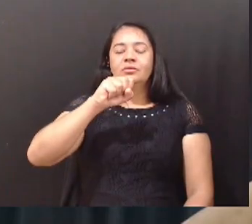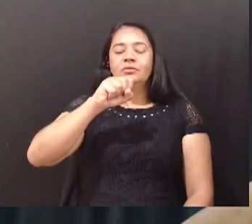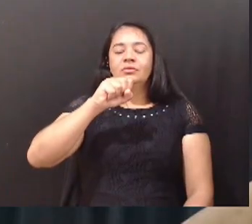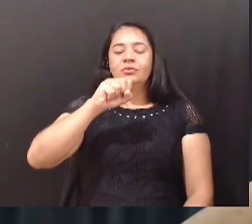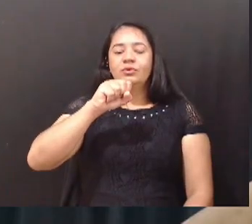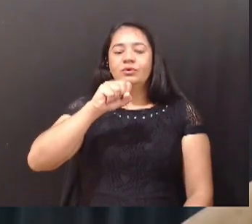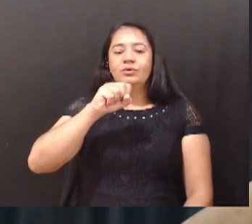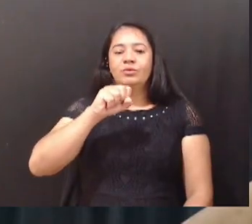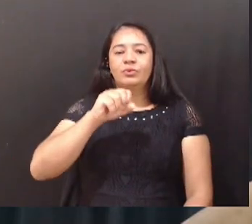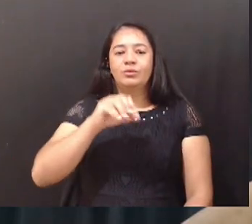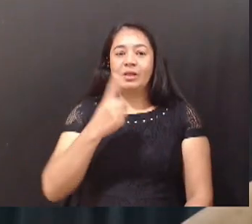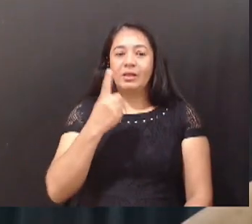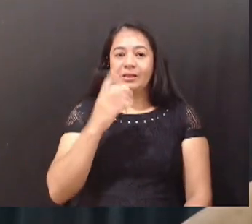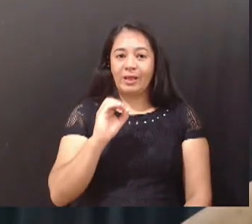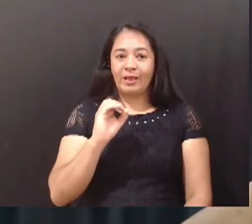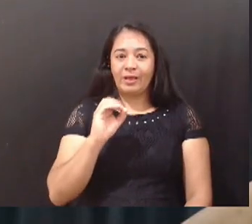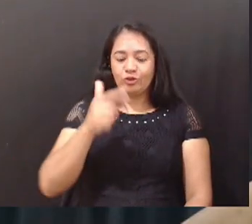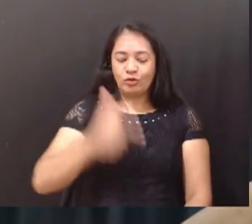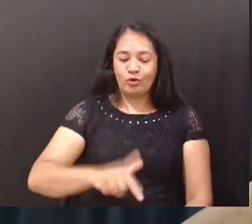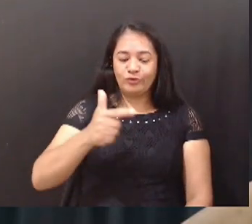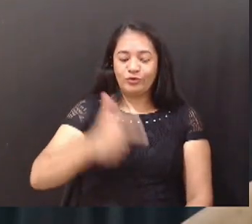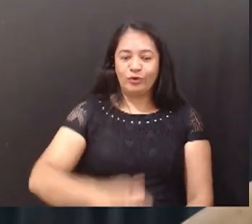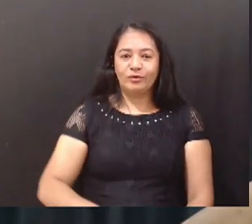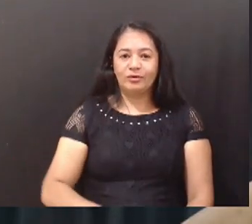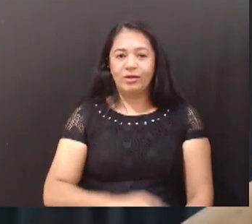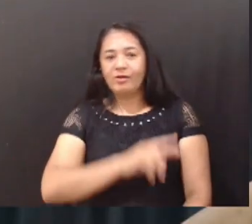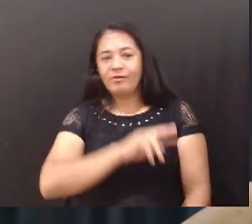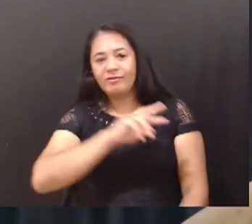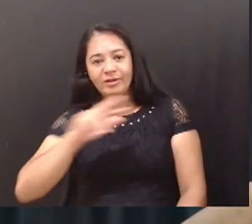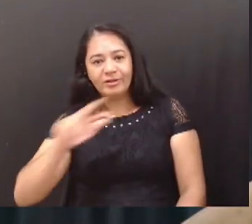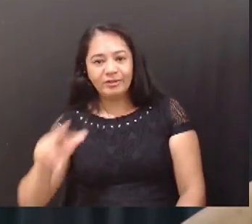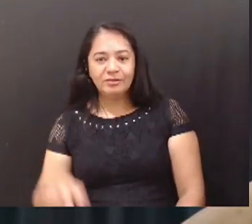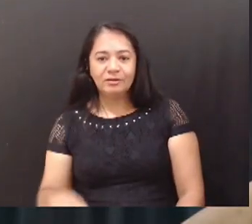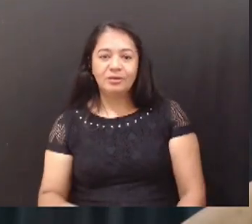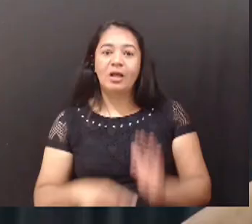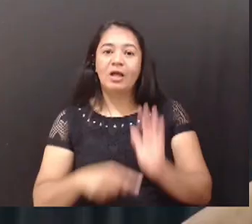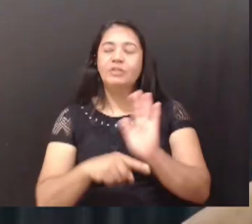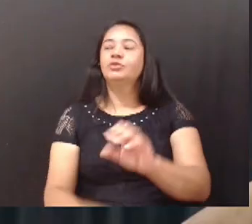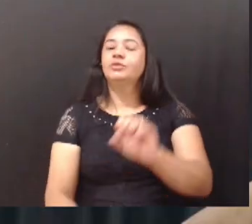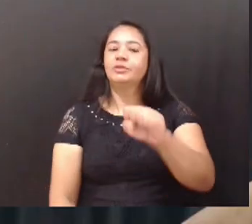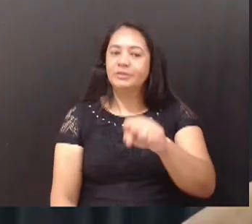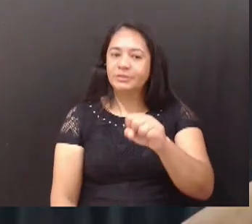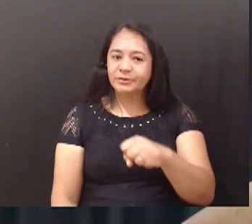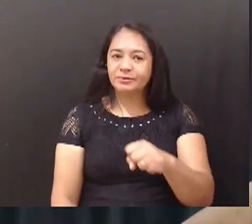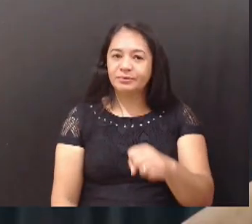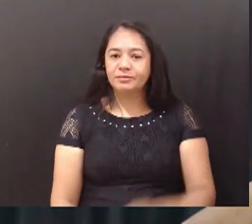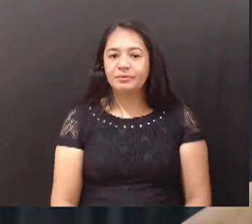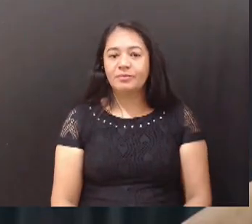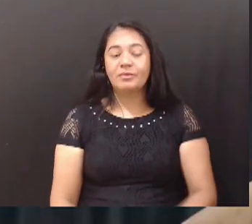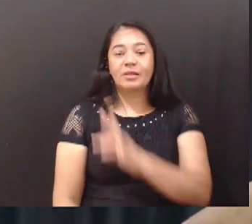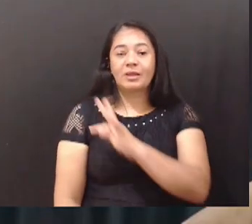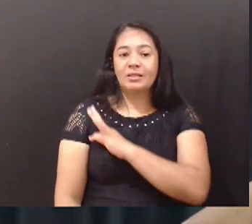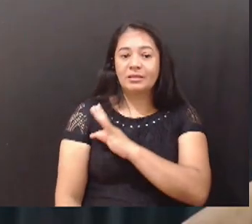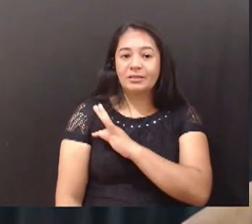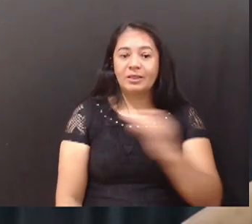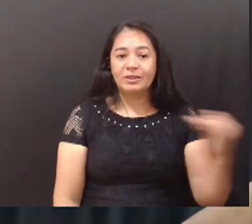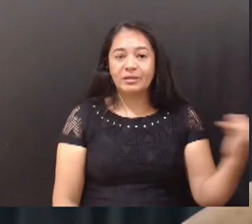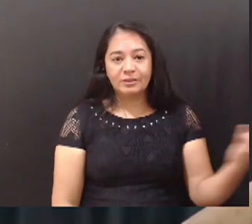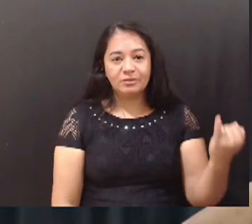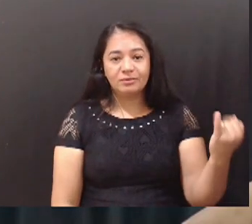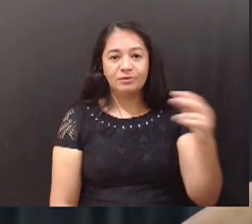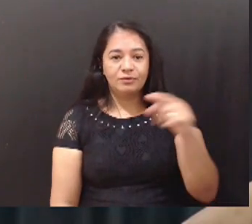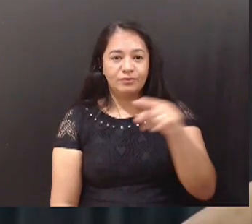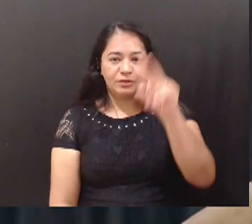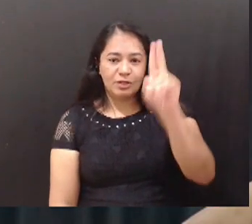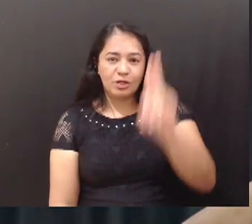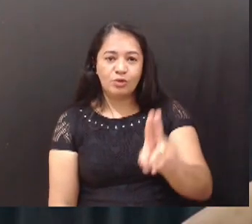10 vezes, e tem muitas variações. Elas ajudam, sim, e são técnicas importantes para você usar em momentos do dia a dia